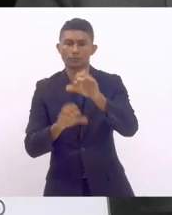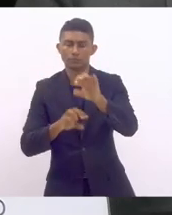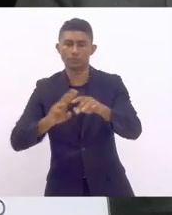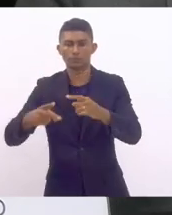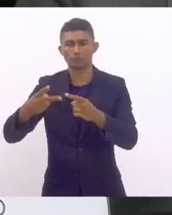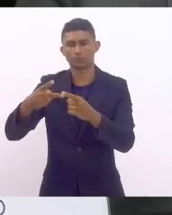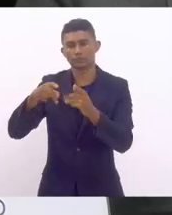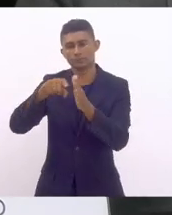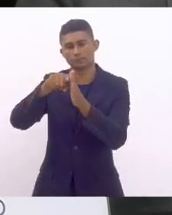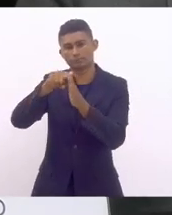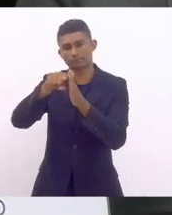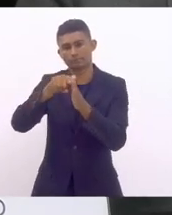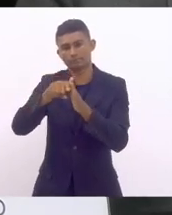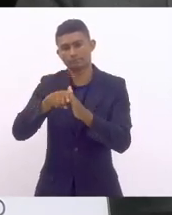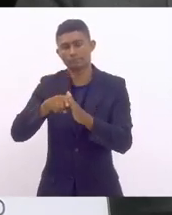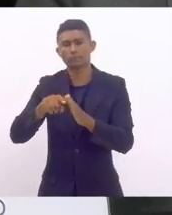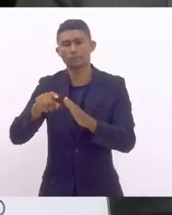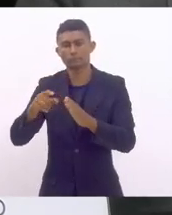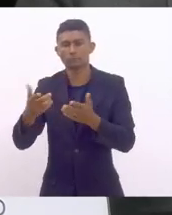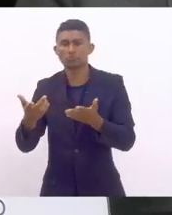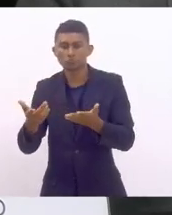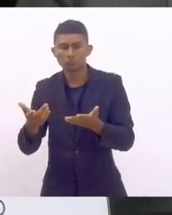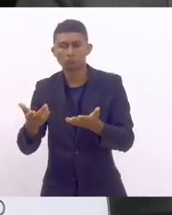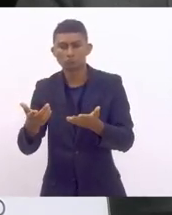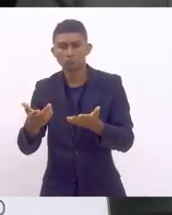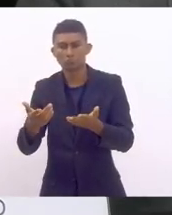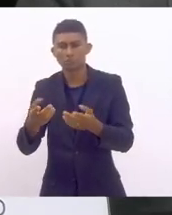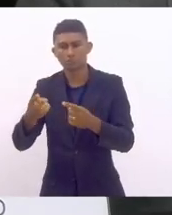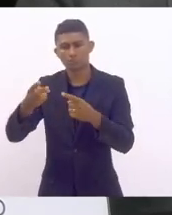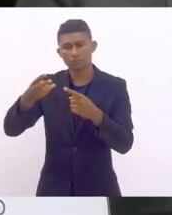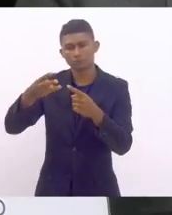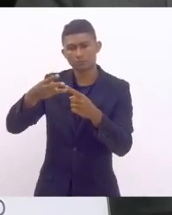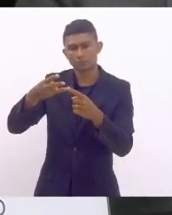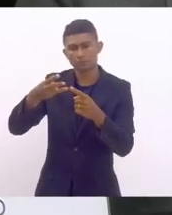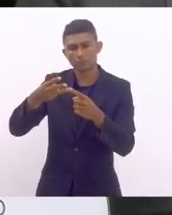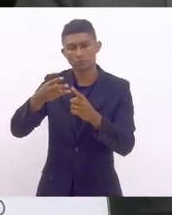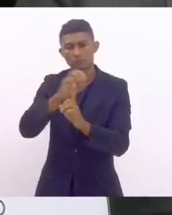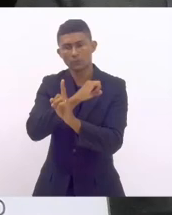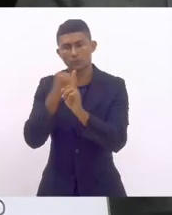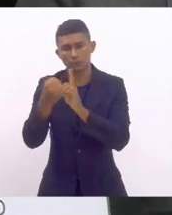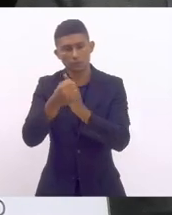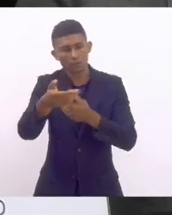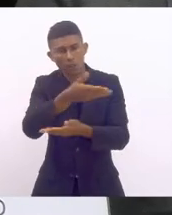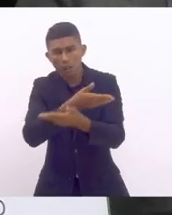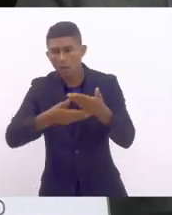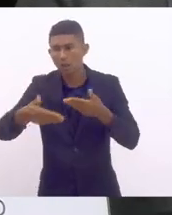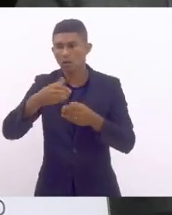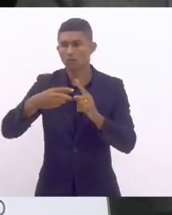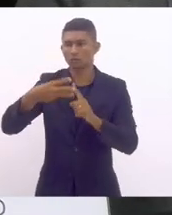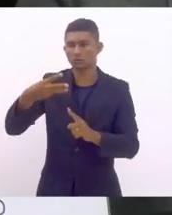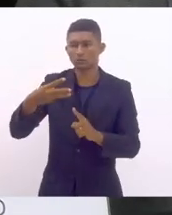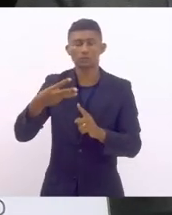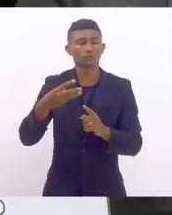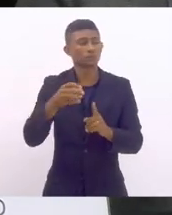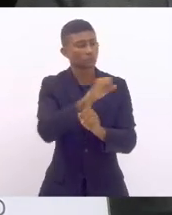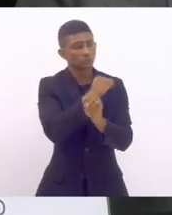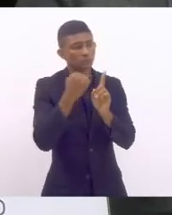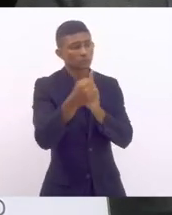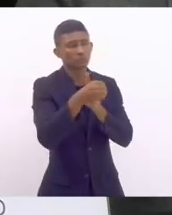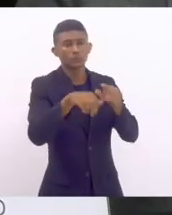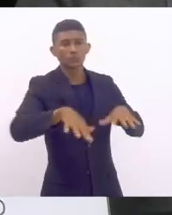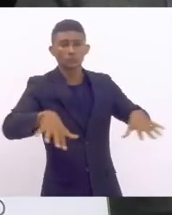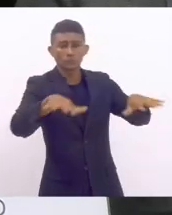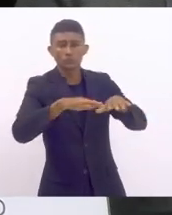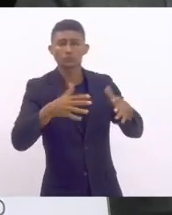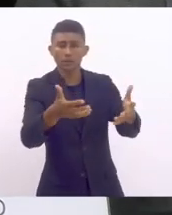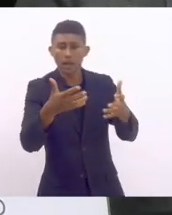e extensão é contato permanente com a sociedade era espera isso da gente né Nós